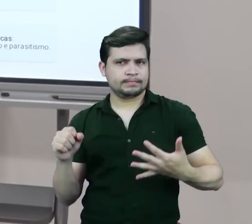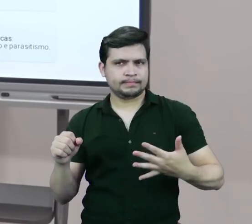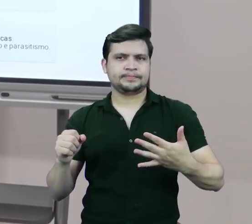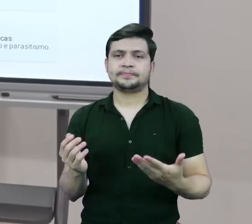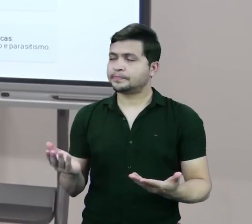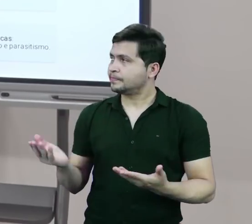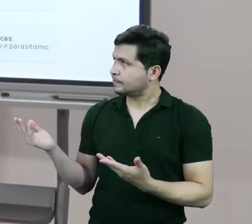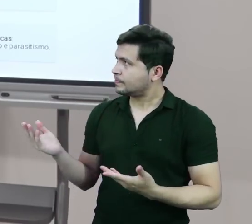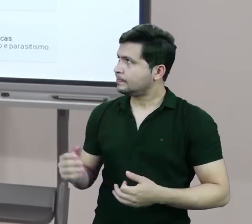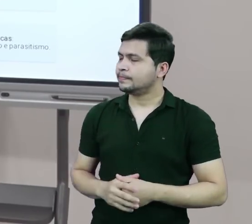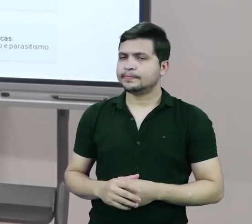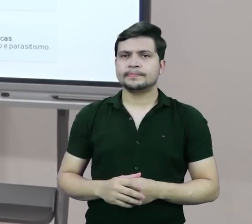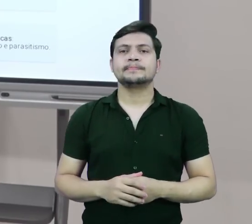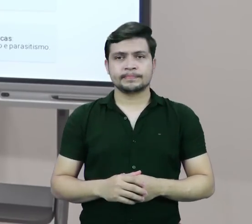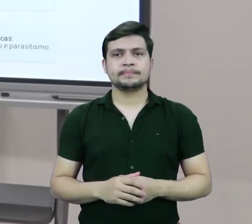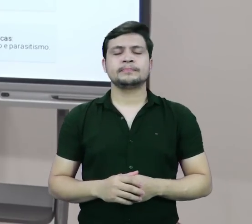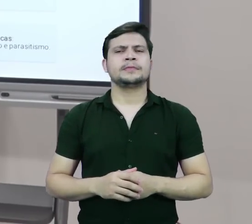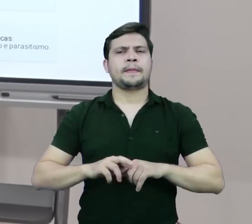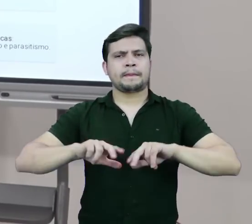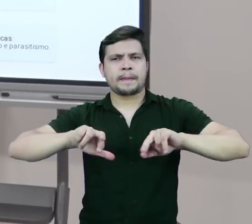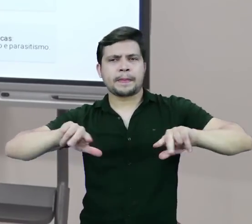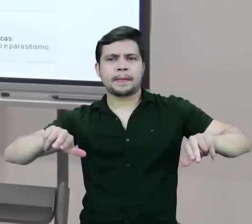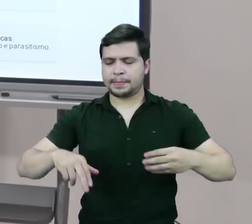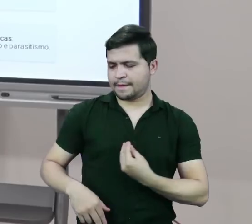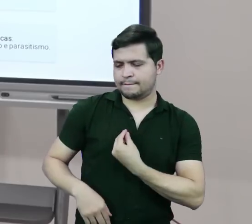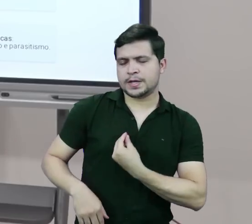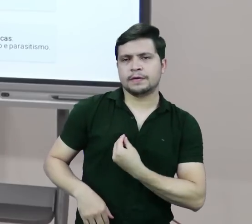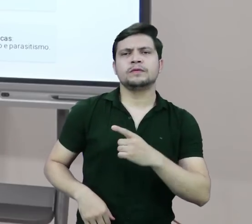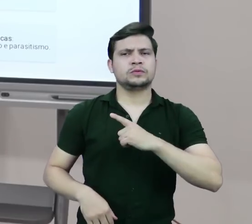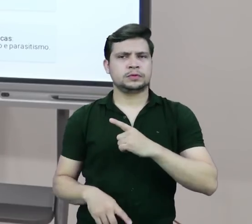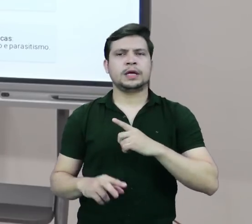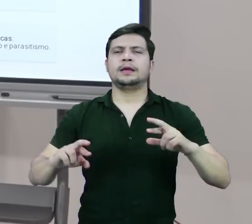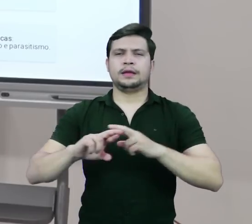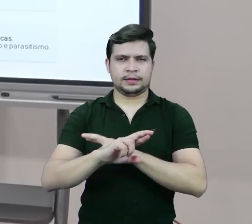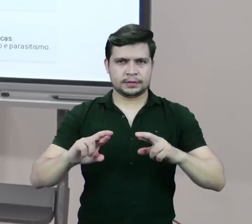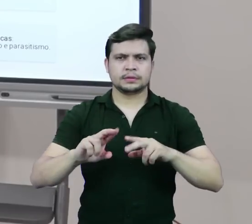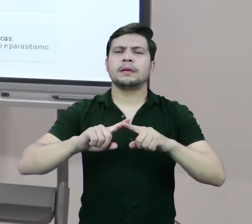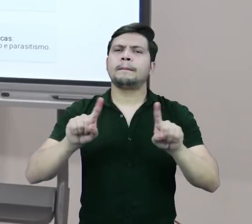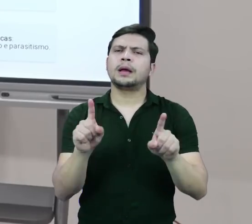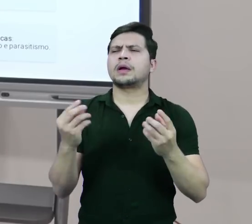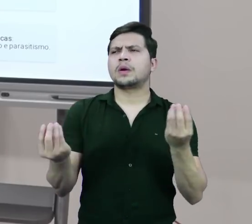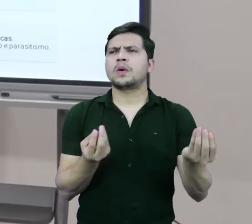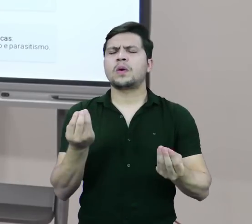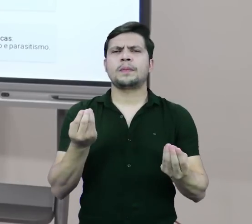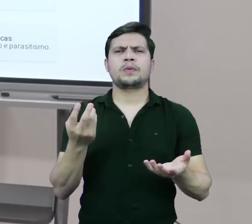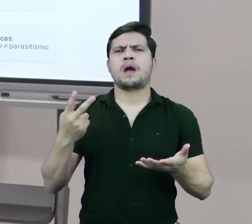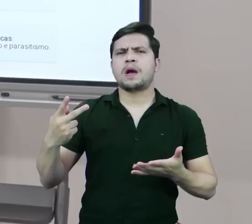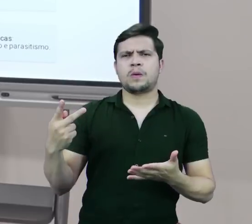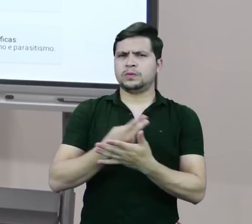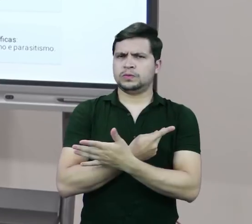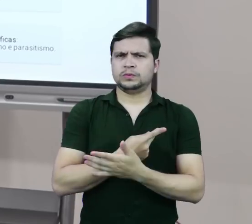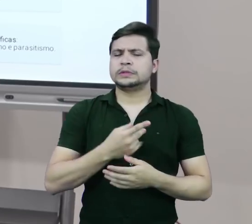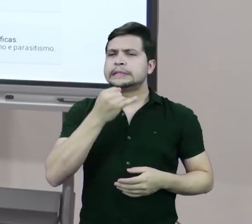das comunidades, do ecossistema. E esses seres vivos, eles, né, nós já falamos que eles se relacionam. Mas como acontecem